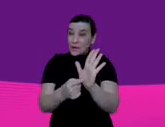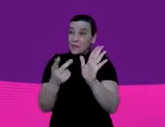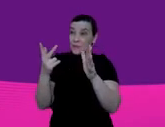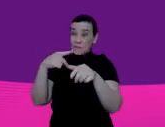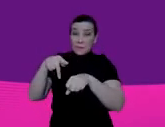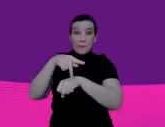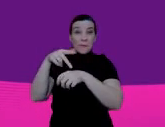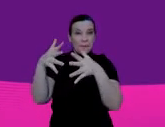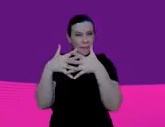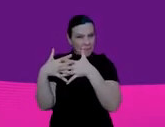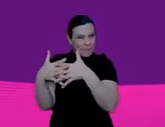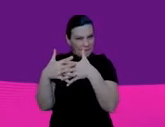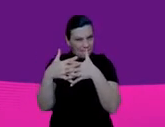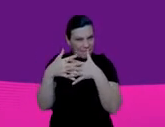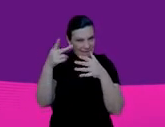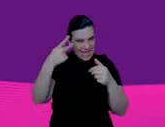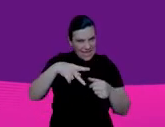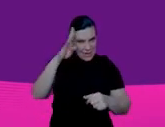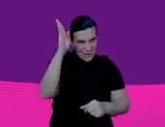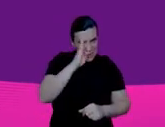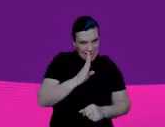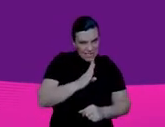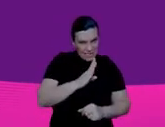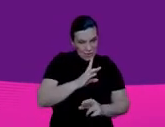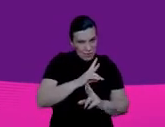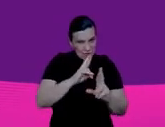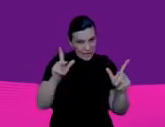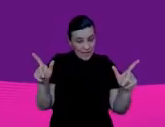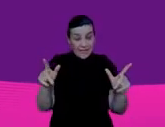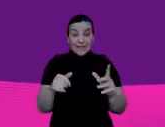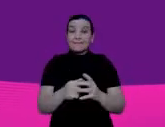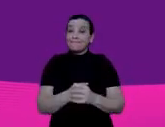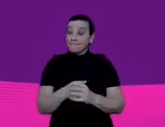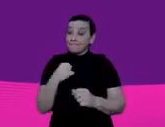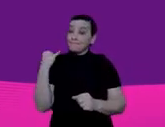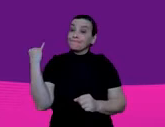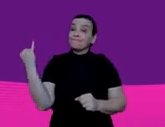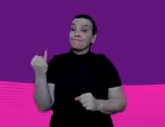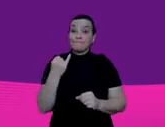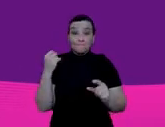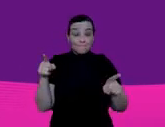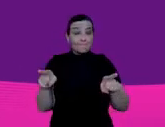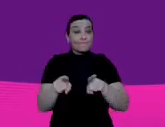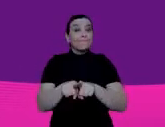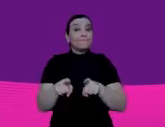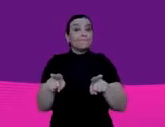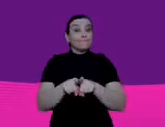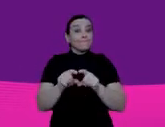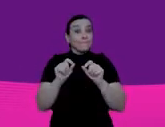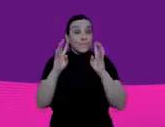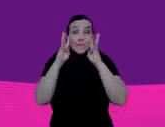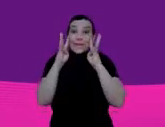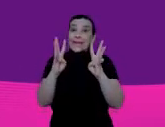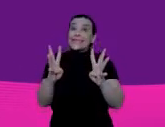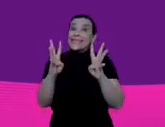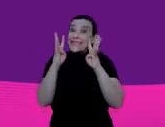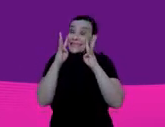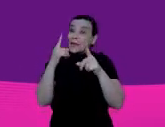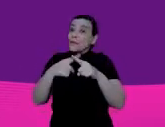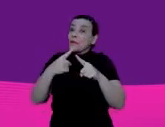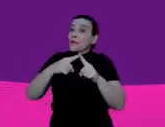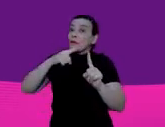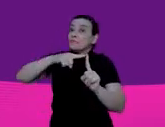Brasil a gente está tão distante? É muito importante a gente seguir bastante vigilante, porque os dados mostram um